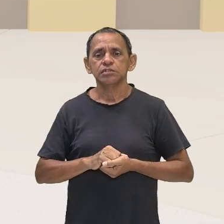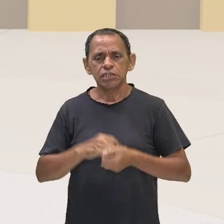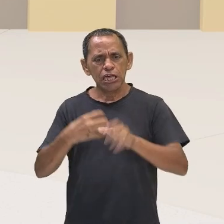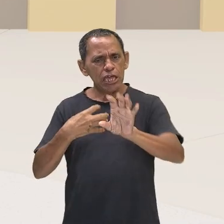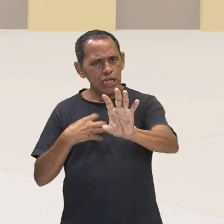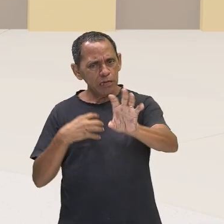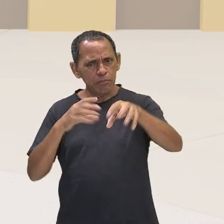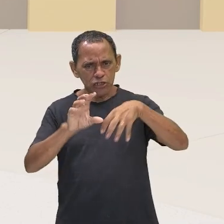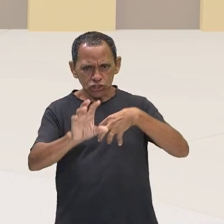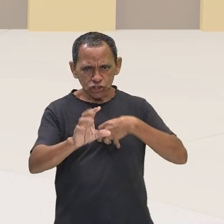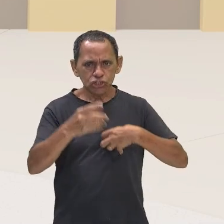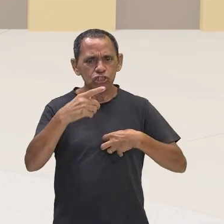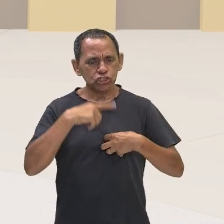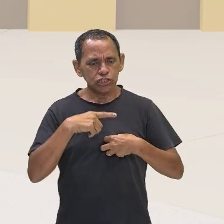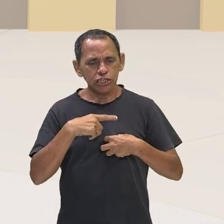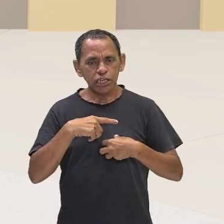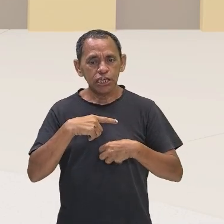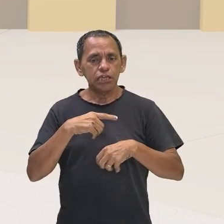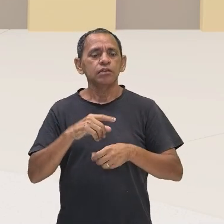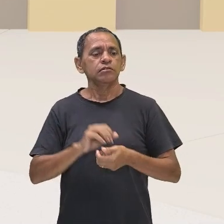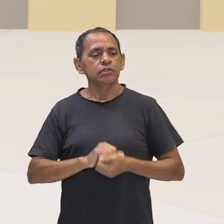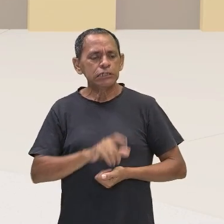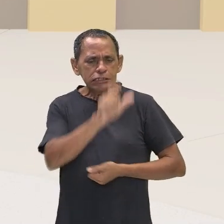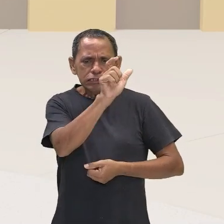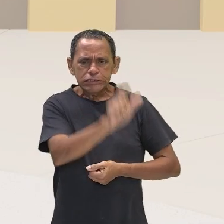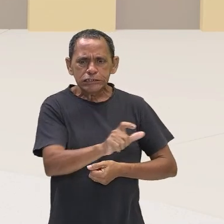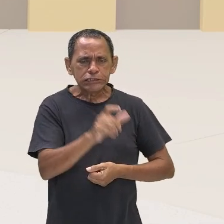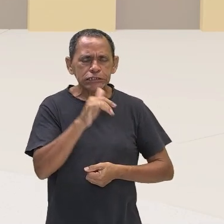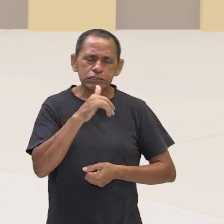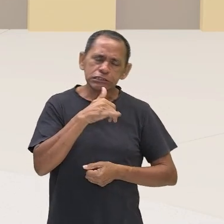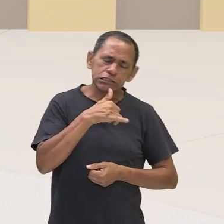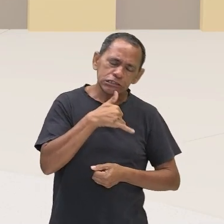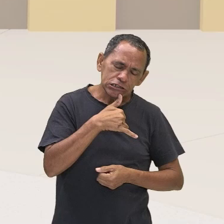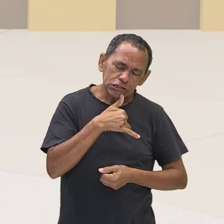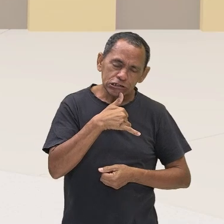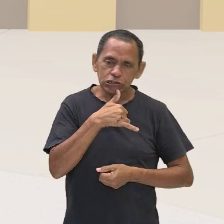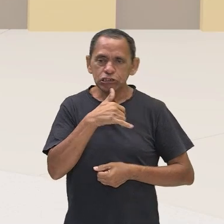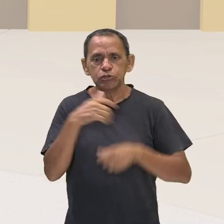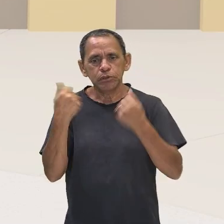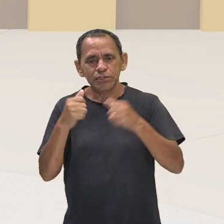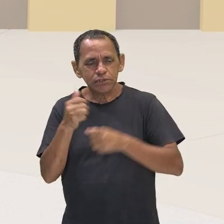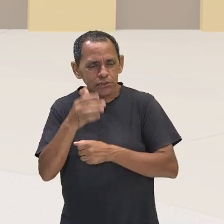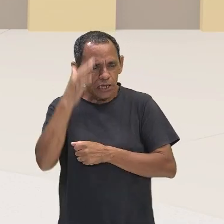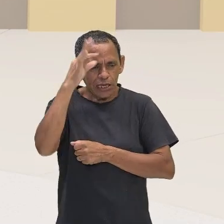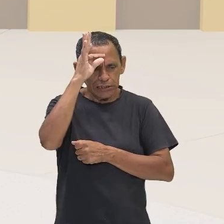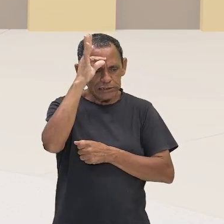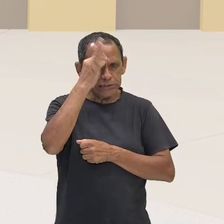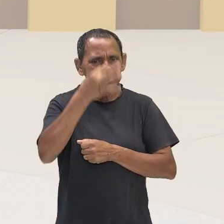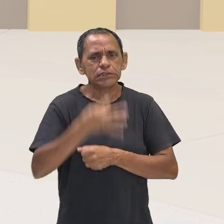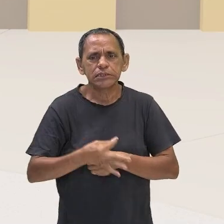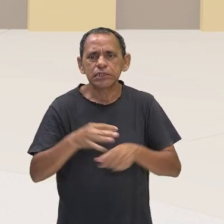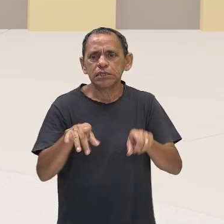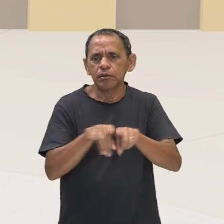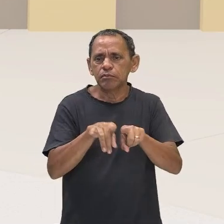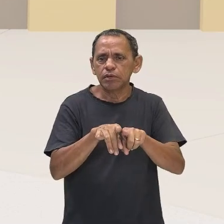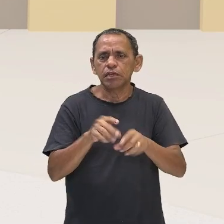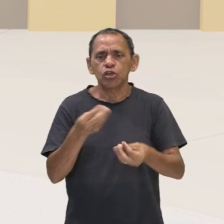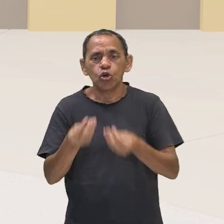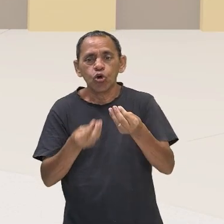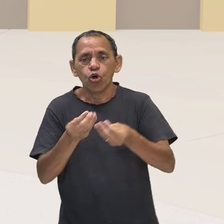de tristeza dele não é muito. Então, buscar compreender o outro sob